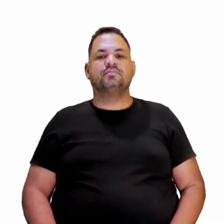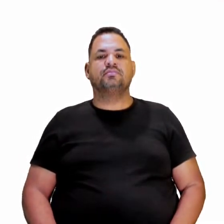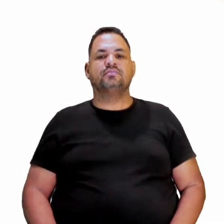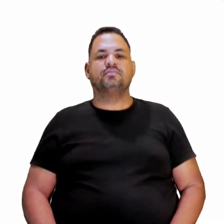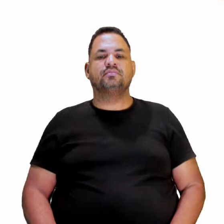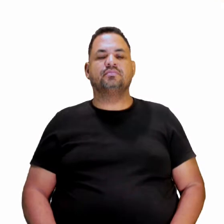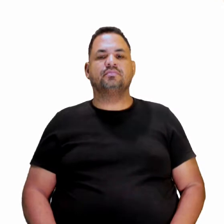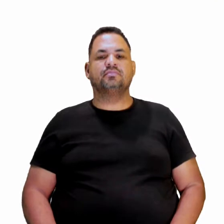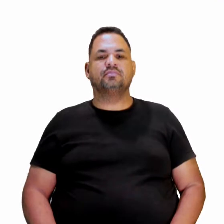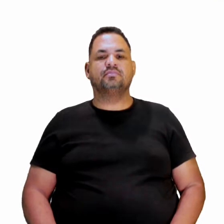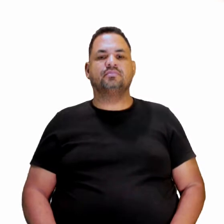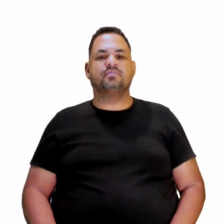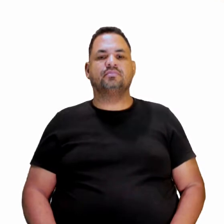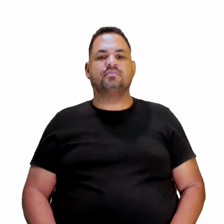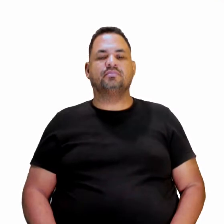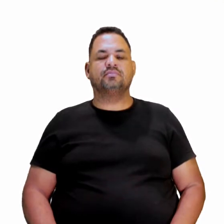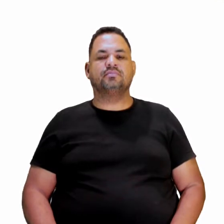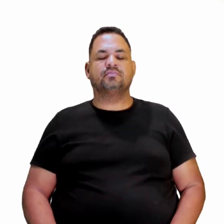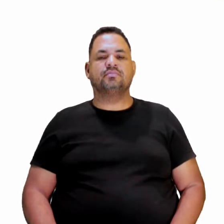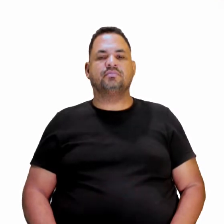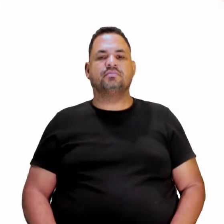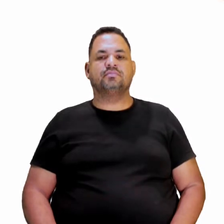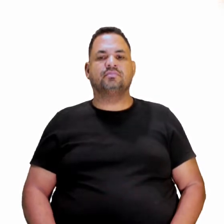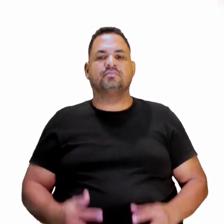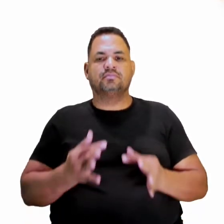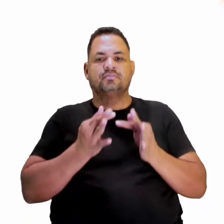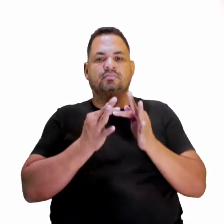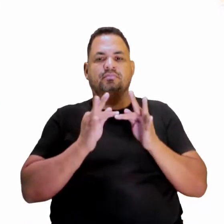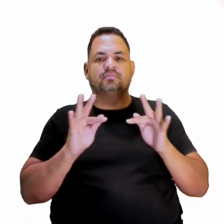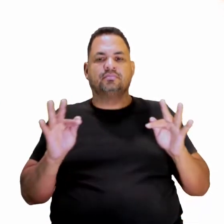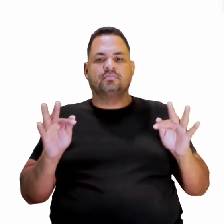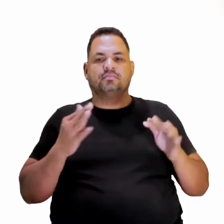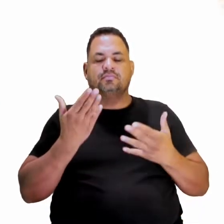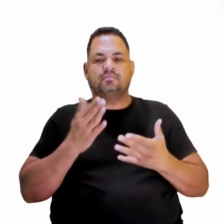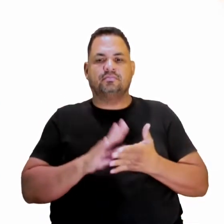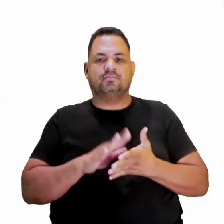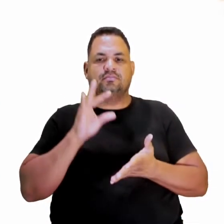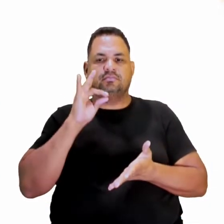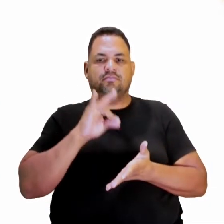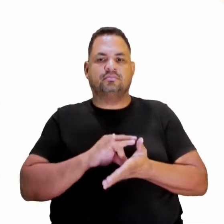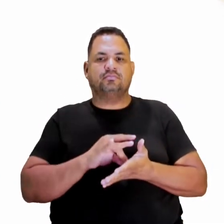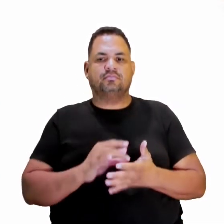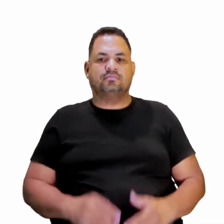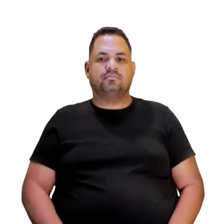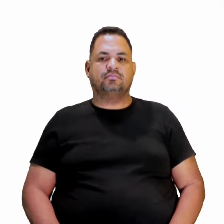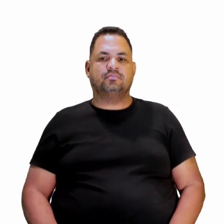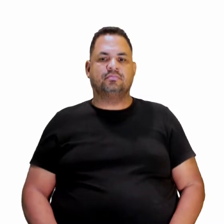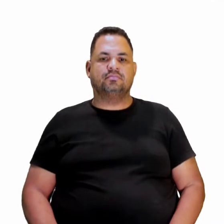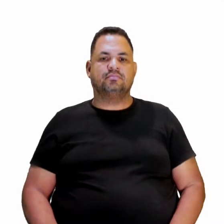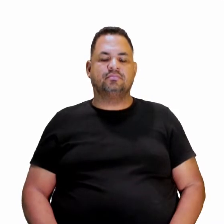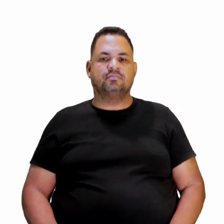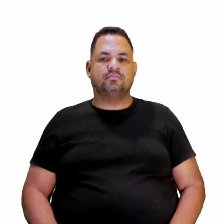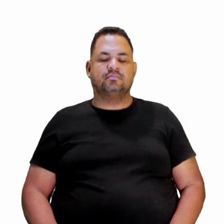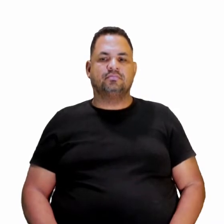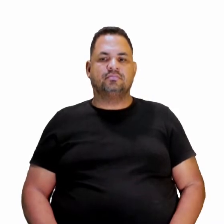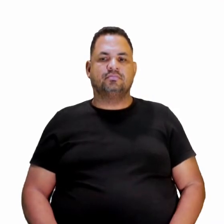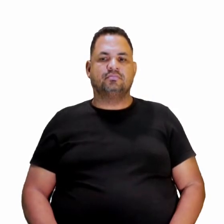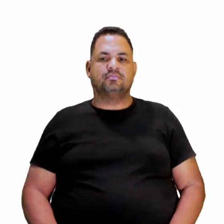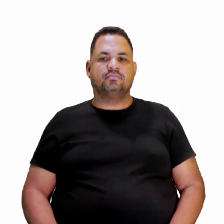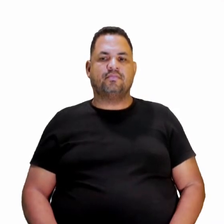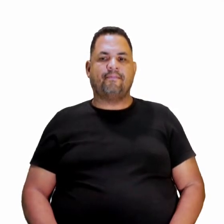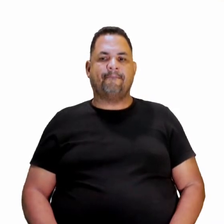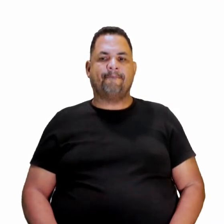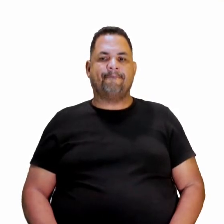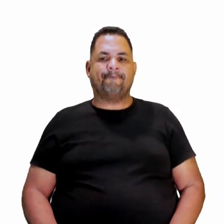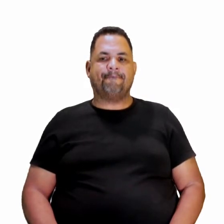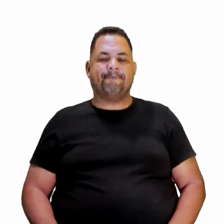frase na afirmação, vai ficar assim, ó. They finished. Assim como stay,